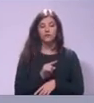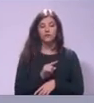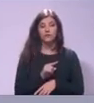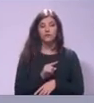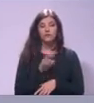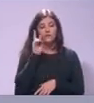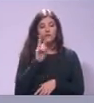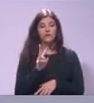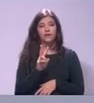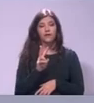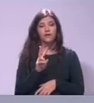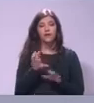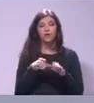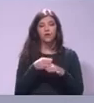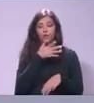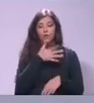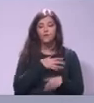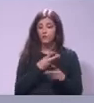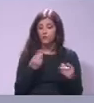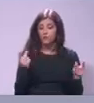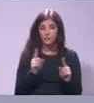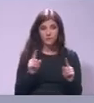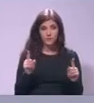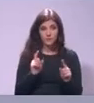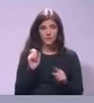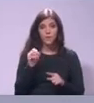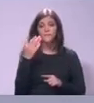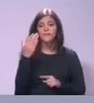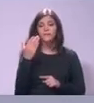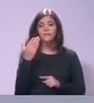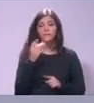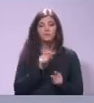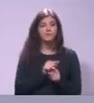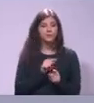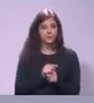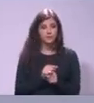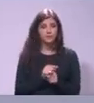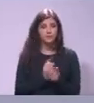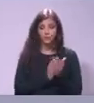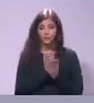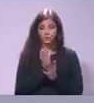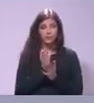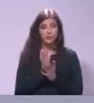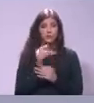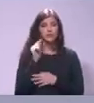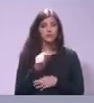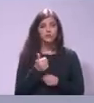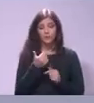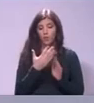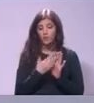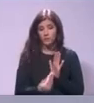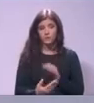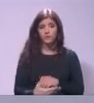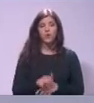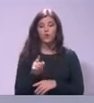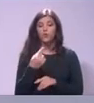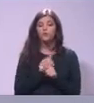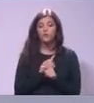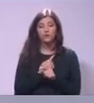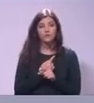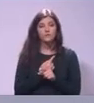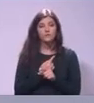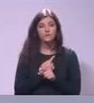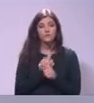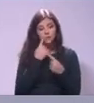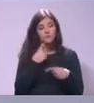que ele não desapareceu o princípio da campanha continua vivo e atuante e este é um belo exemplo ea outra coisa vamos